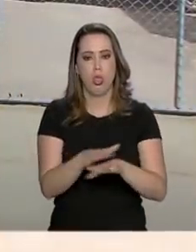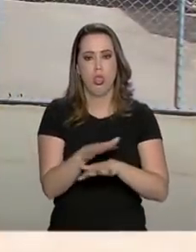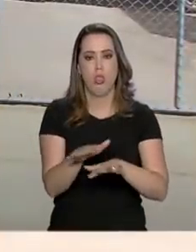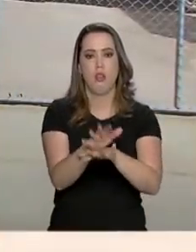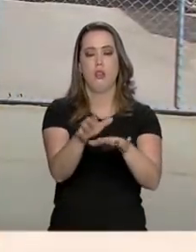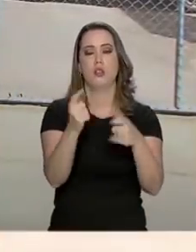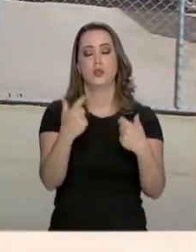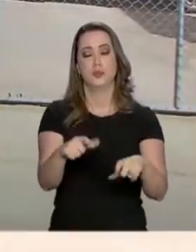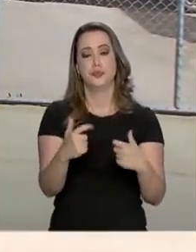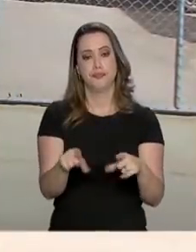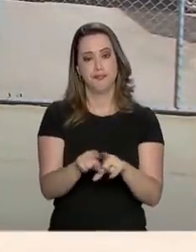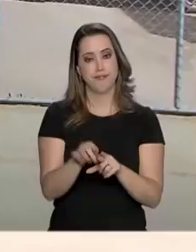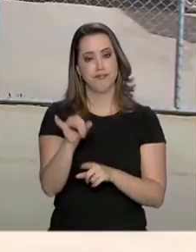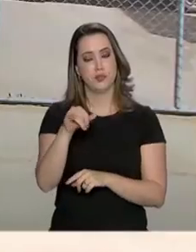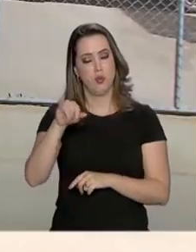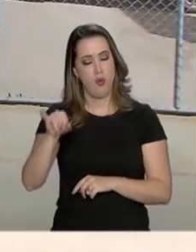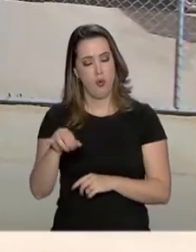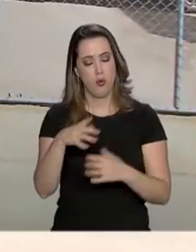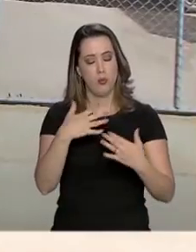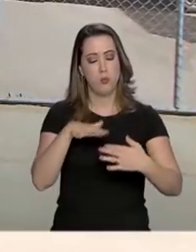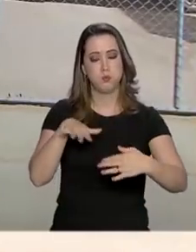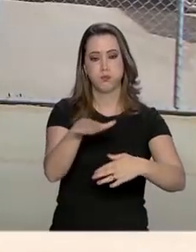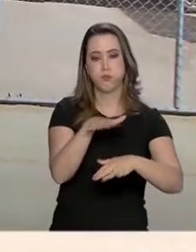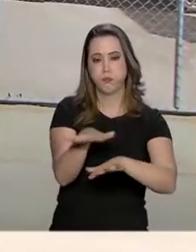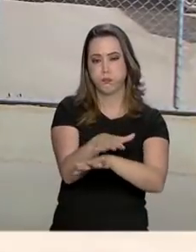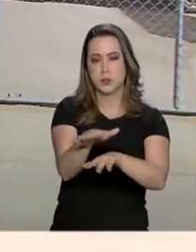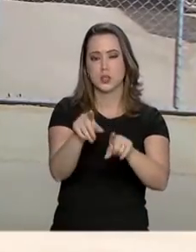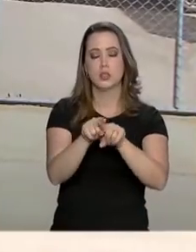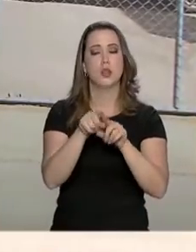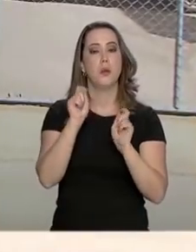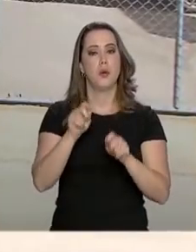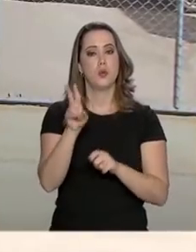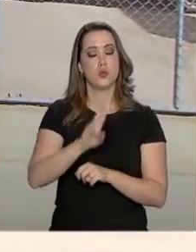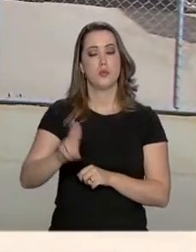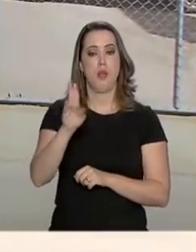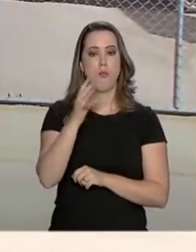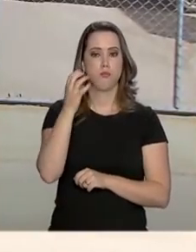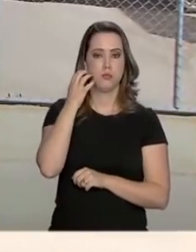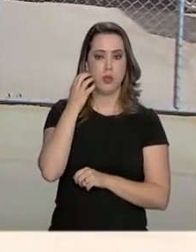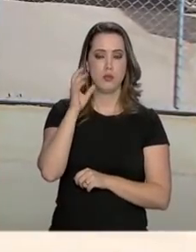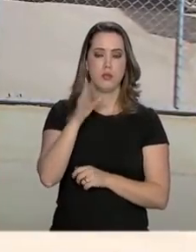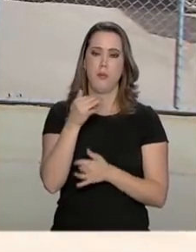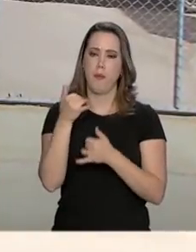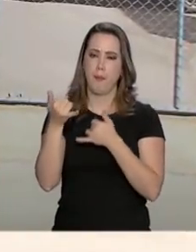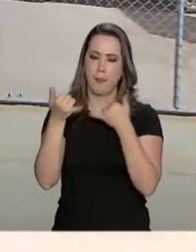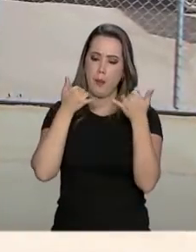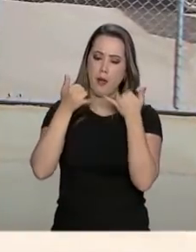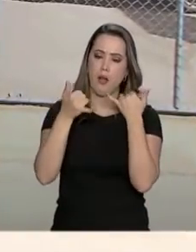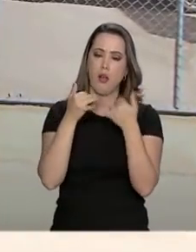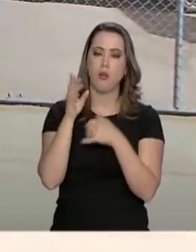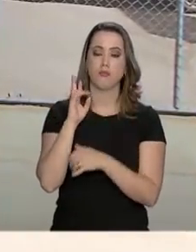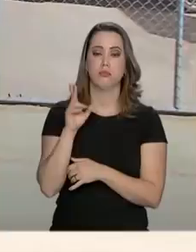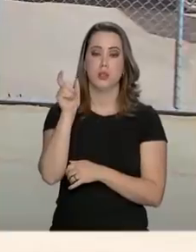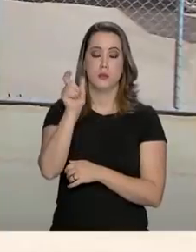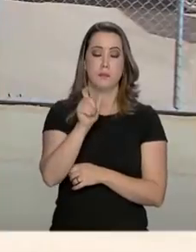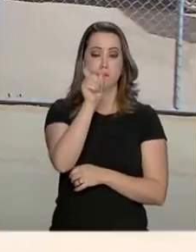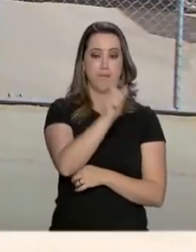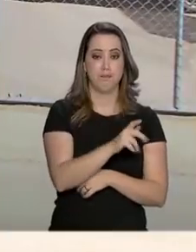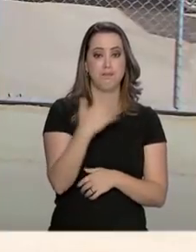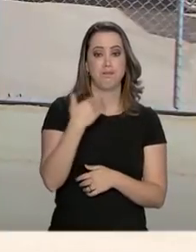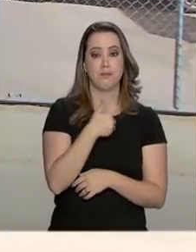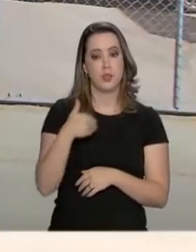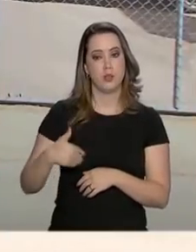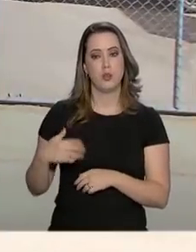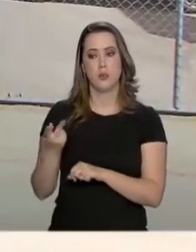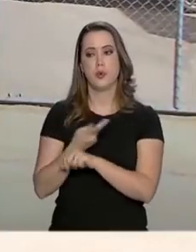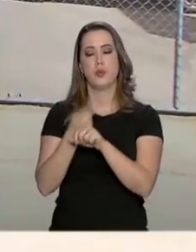da barragem do Feijão, aqui em Brumadinho. As famílias poderão utilizar os chips de celular para falar com as autoridades e buscar